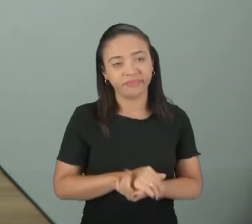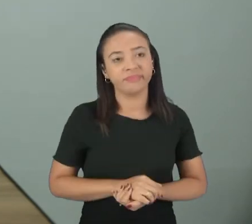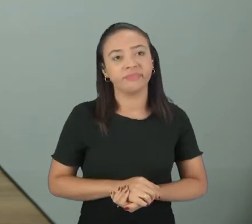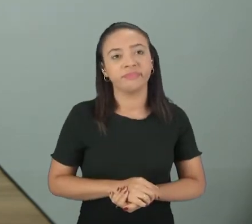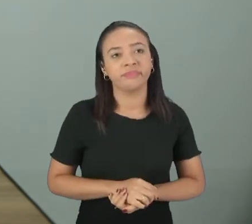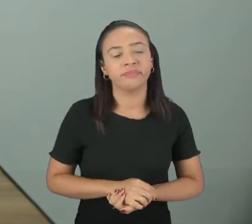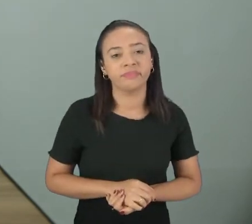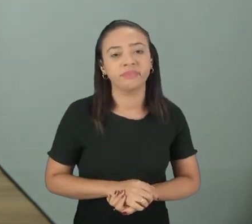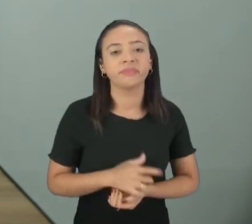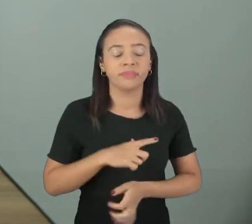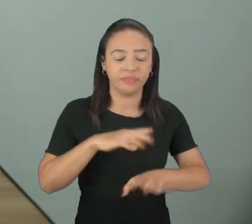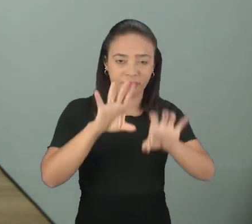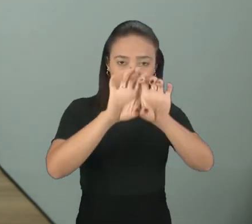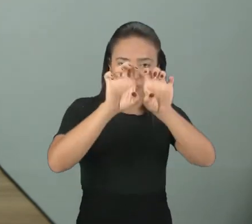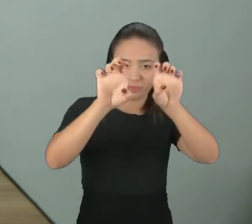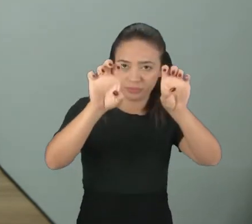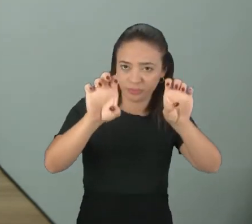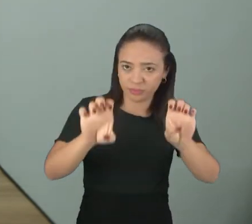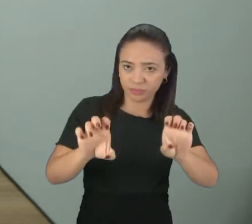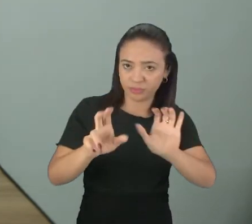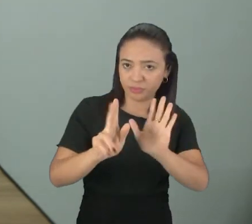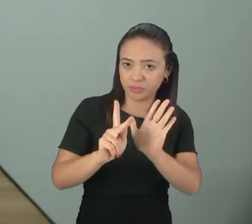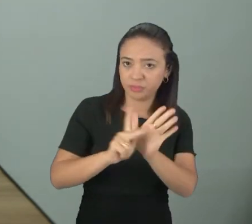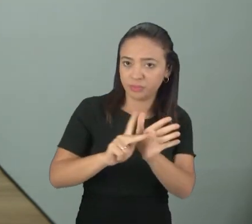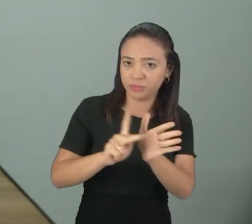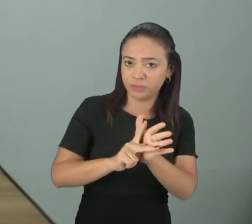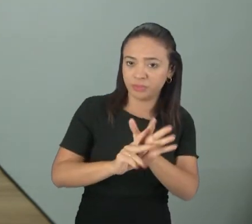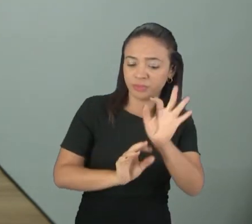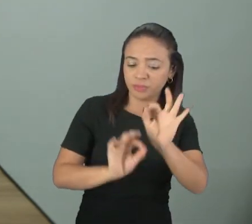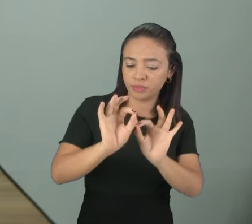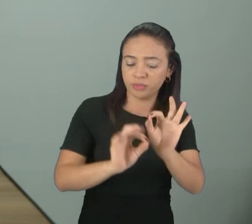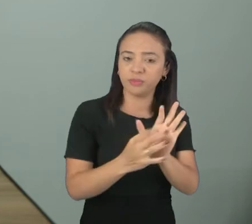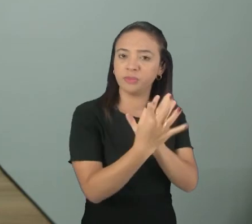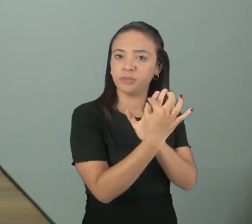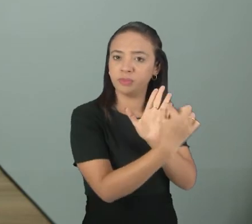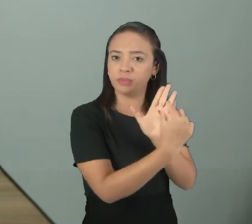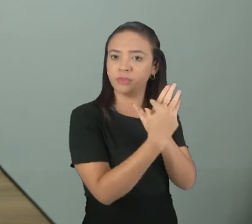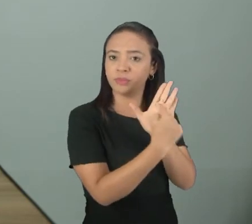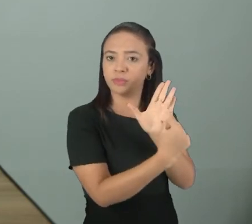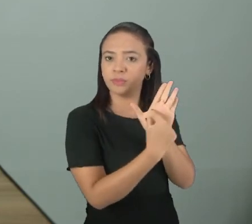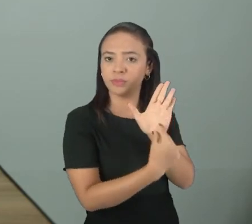dividido, a estrutura dele está em parágrafos, né?